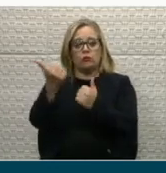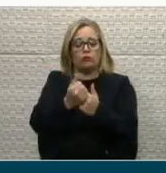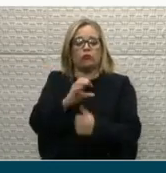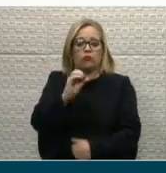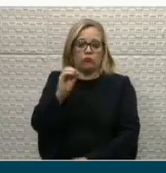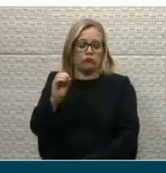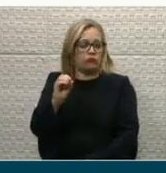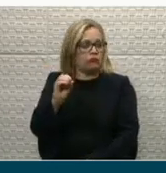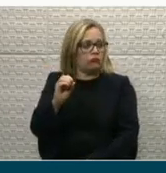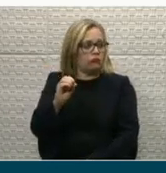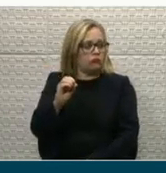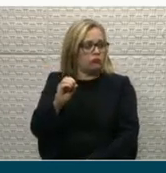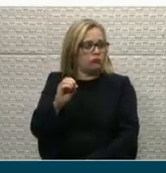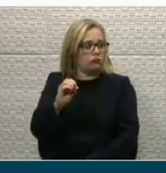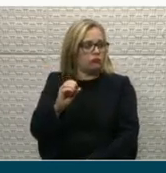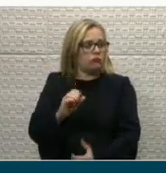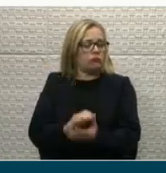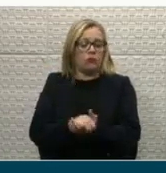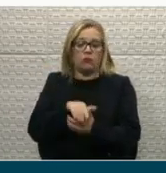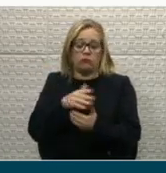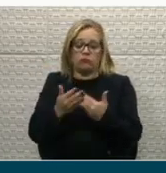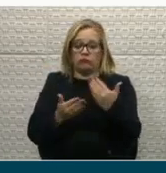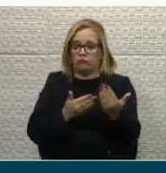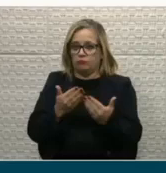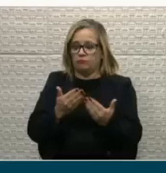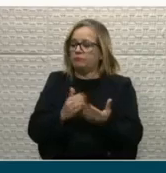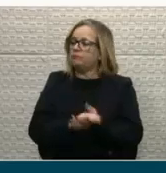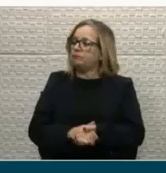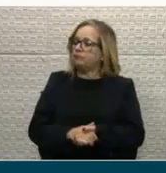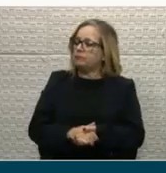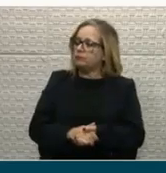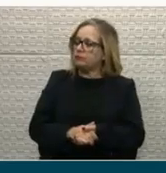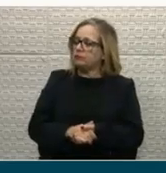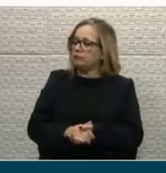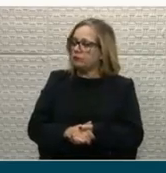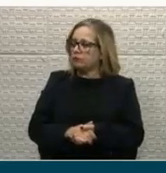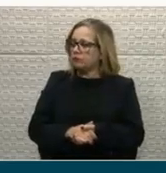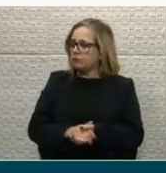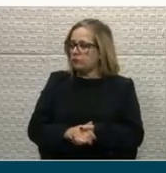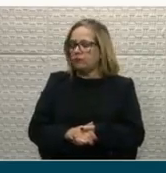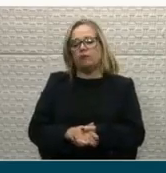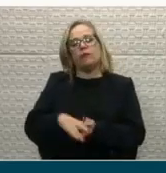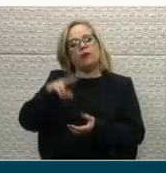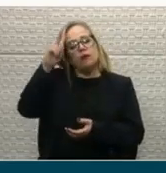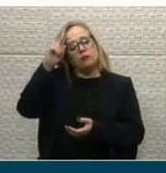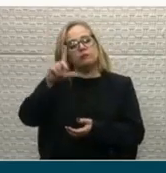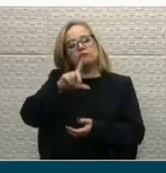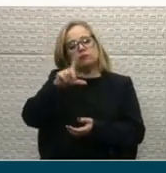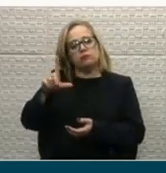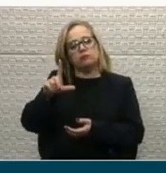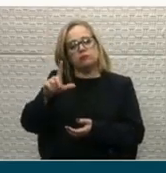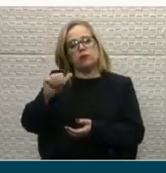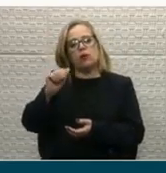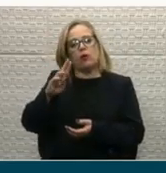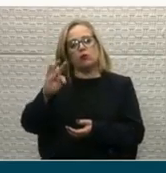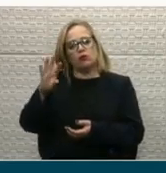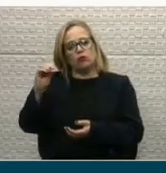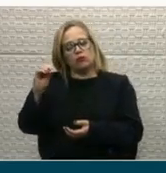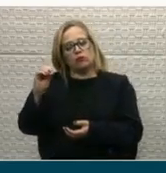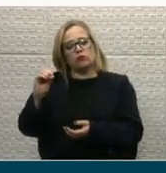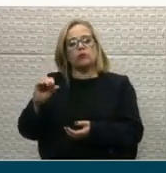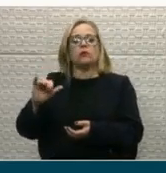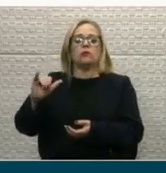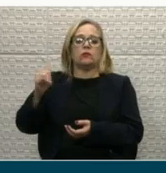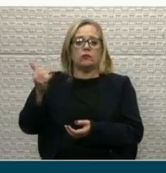zero. Agora eu vou analisar esses dois casos. Lembrando que lambda é o alto valor e